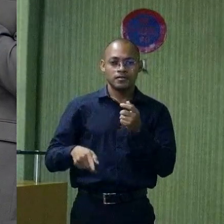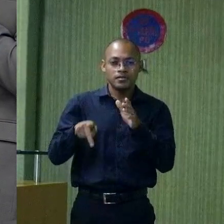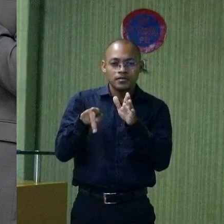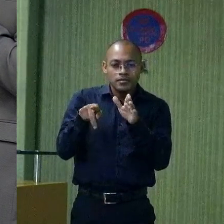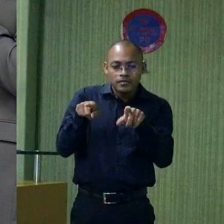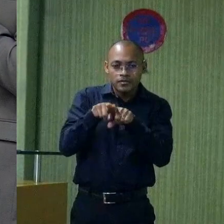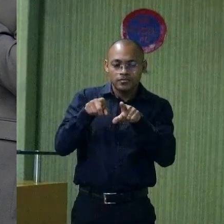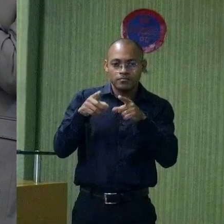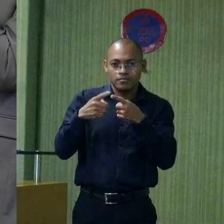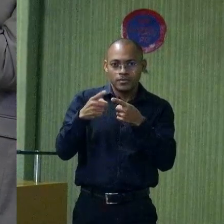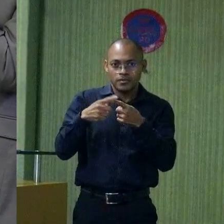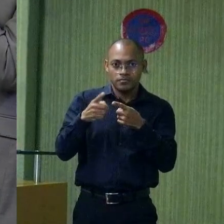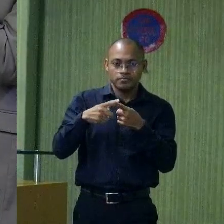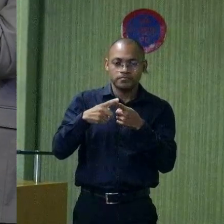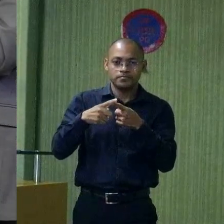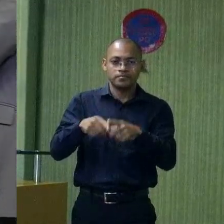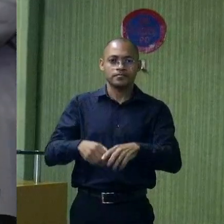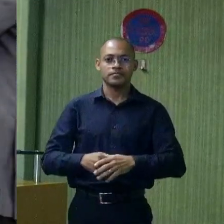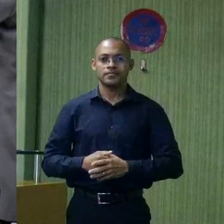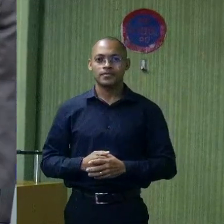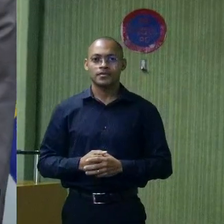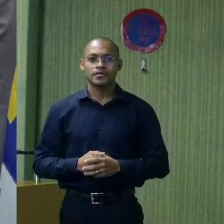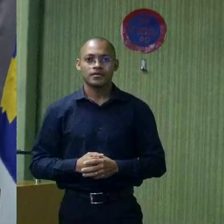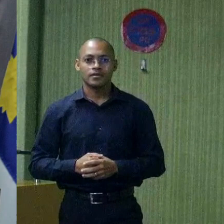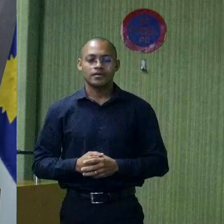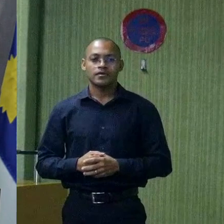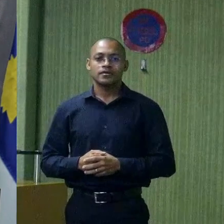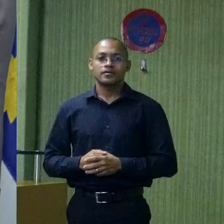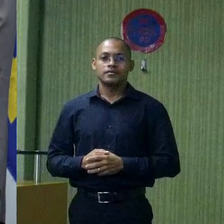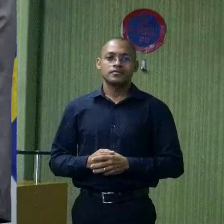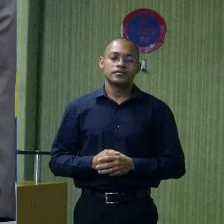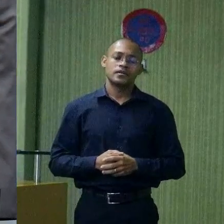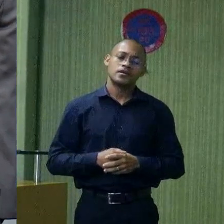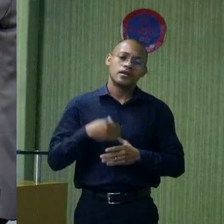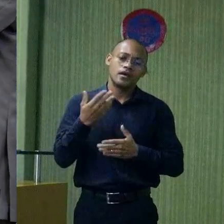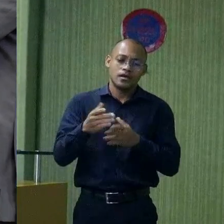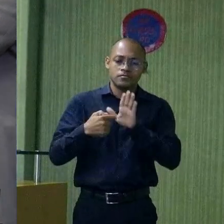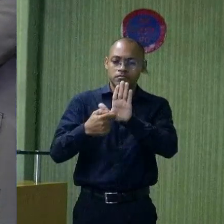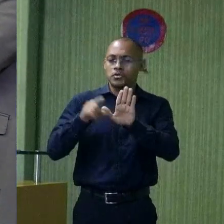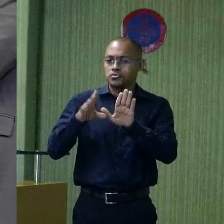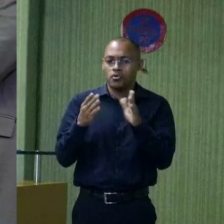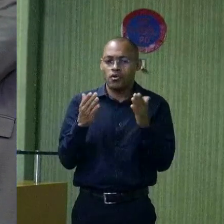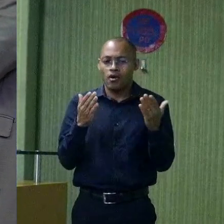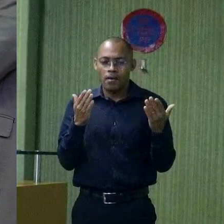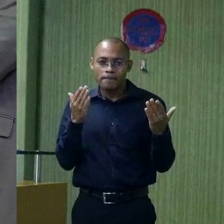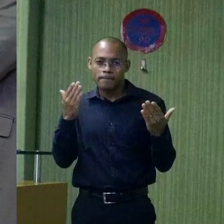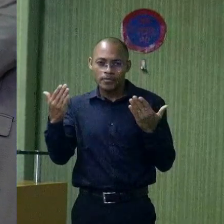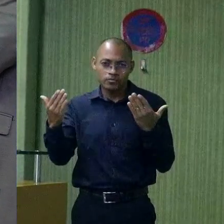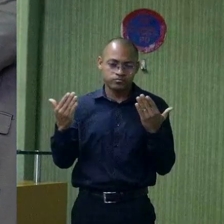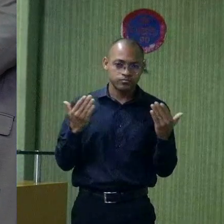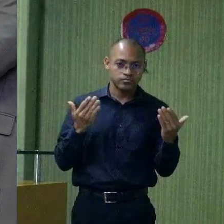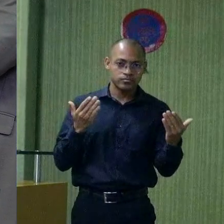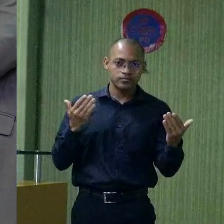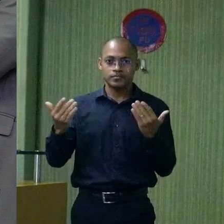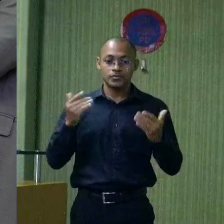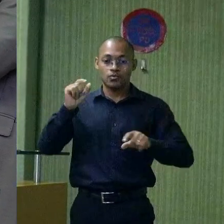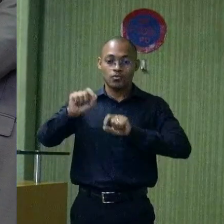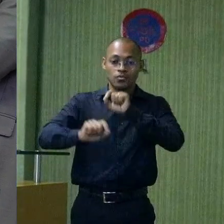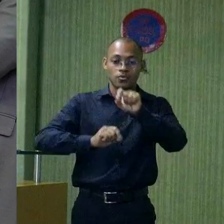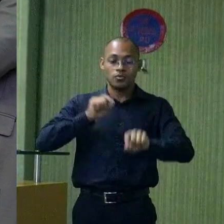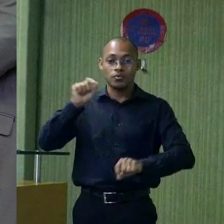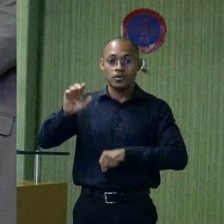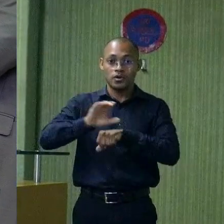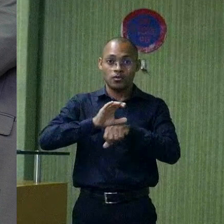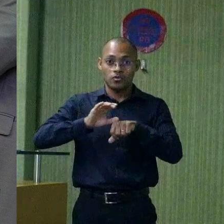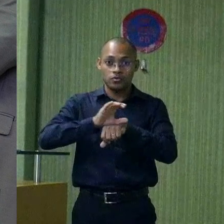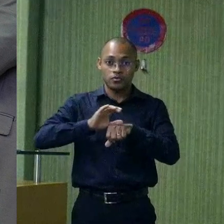tá então a gente tem aí só uma um paralelo né da da dos recursos né E como é o que é que a constituição diz